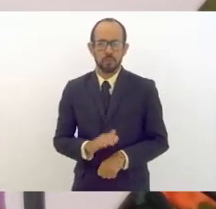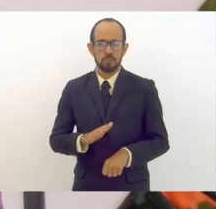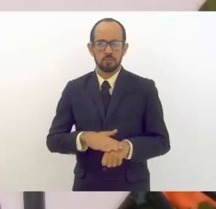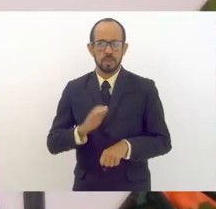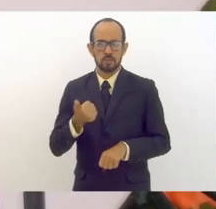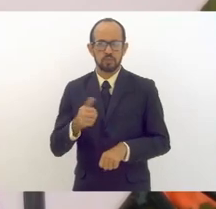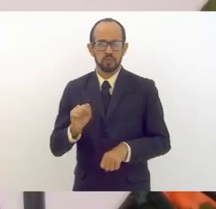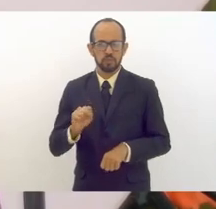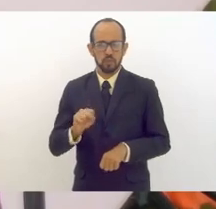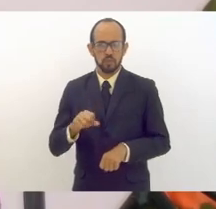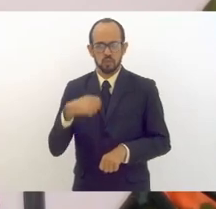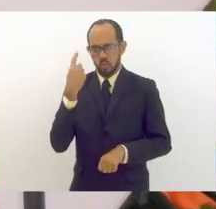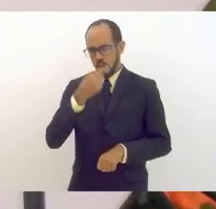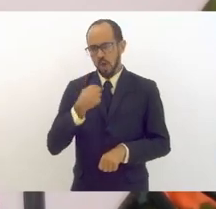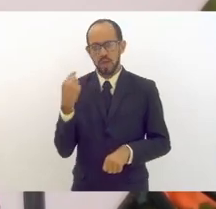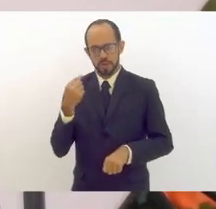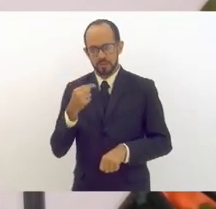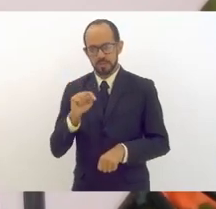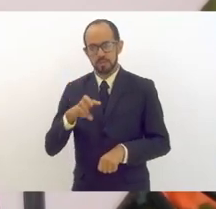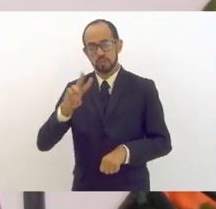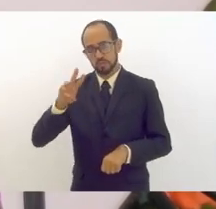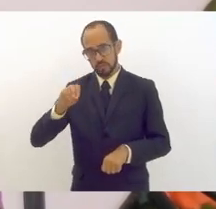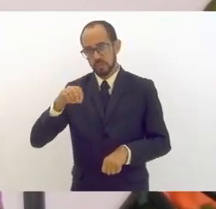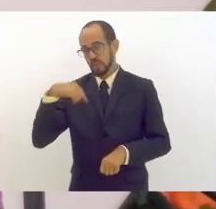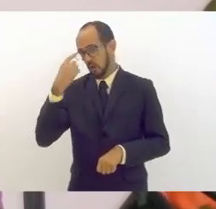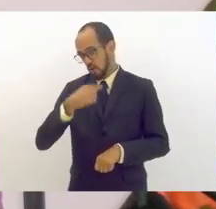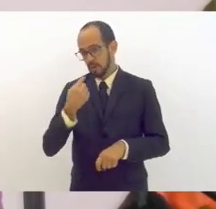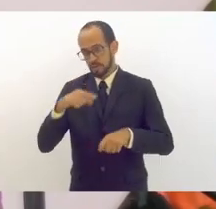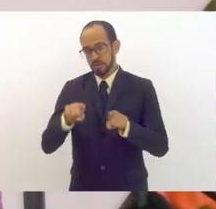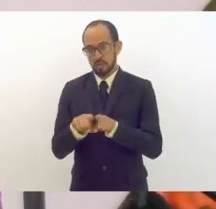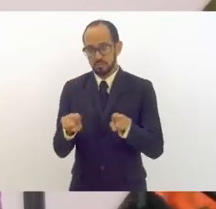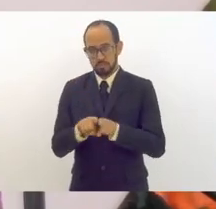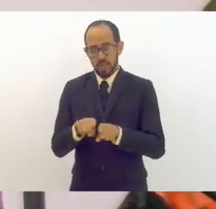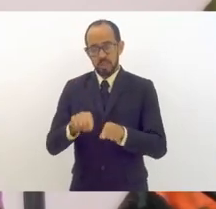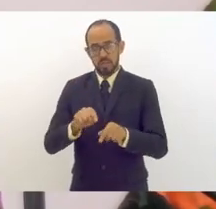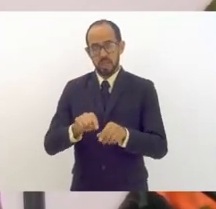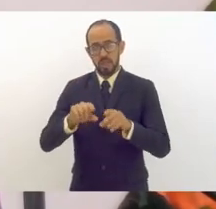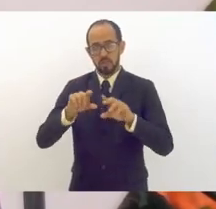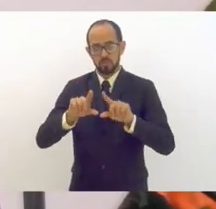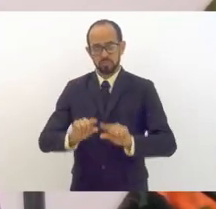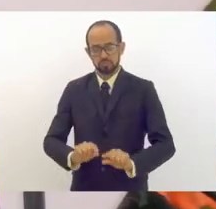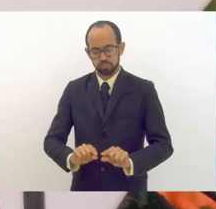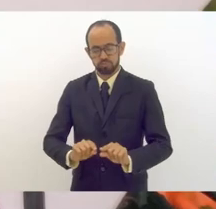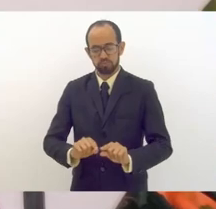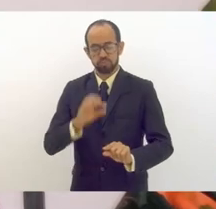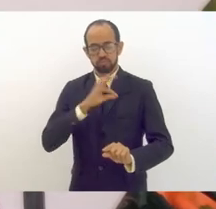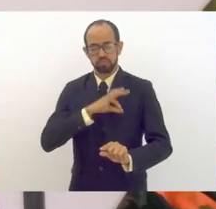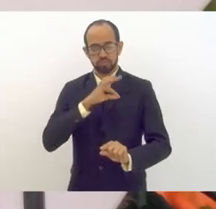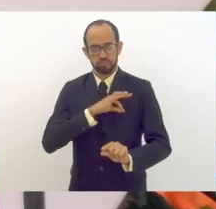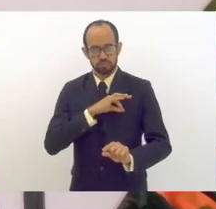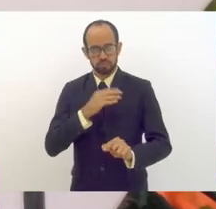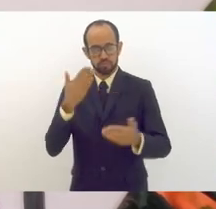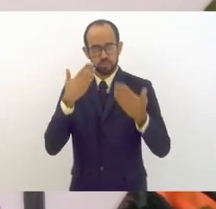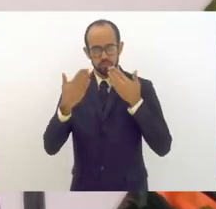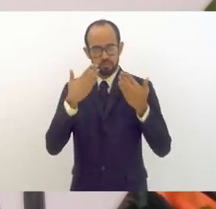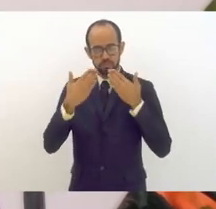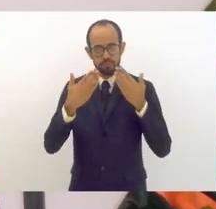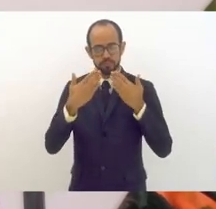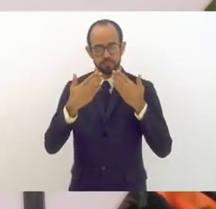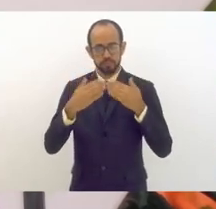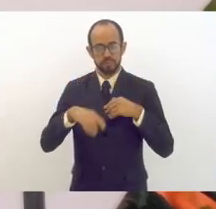dos professores, e os 30 horas também, tem uma defasagem salarial em relação ao piso nacional hoje